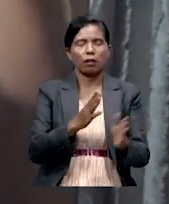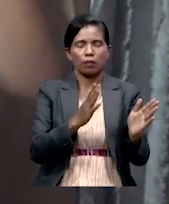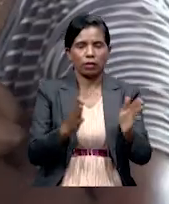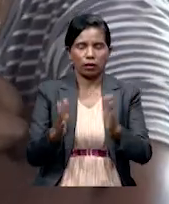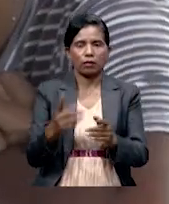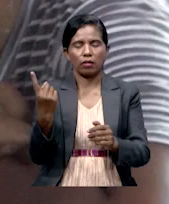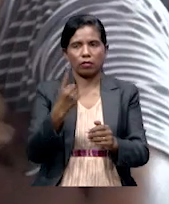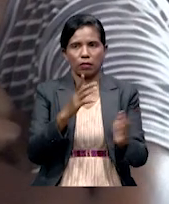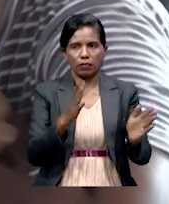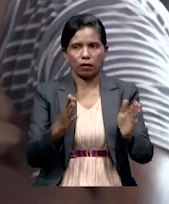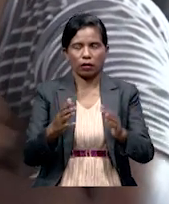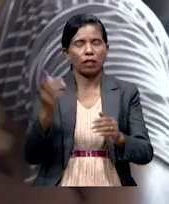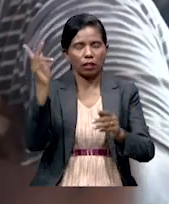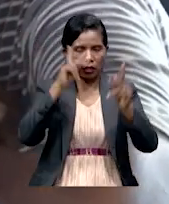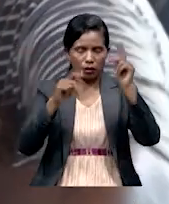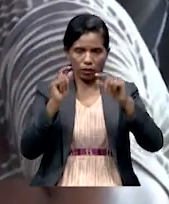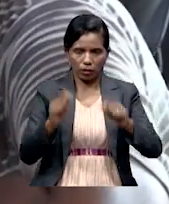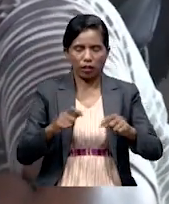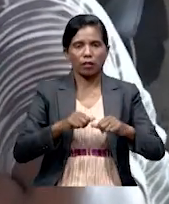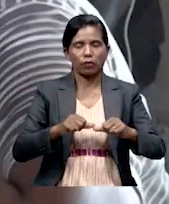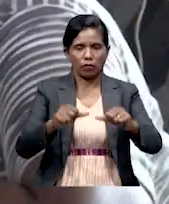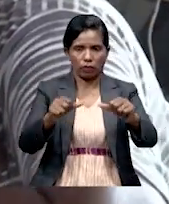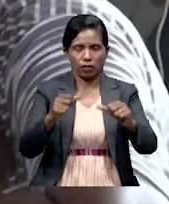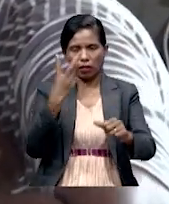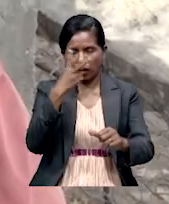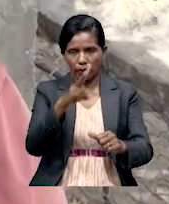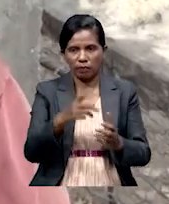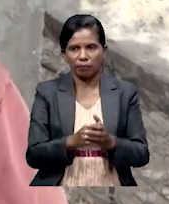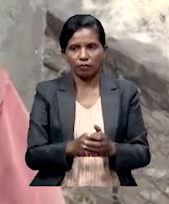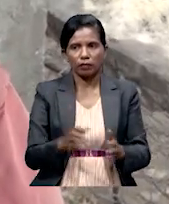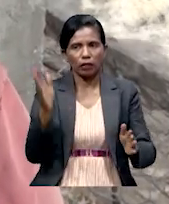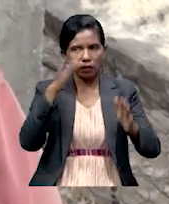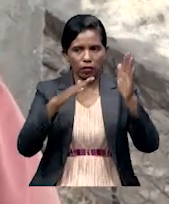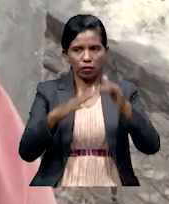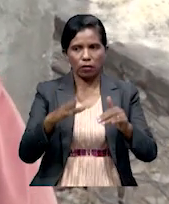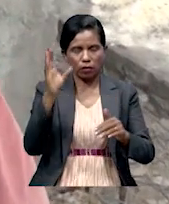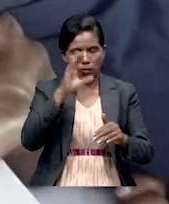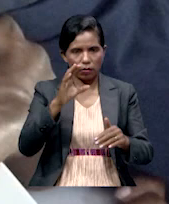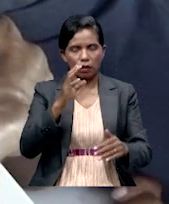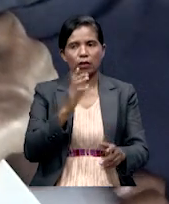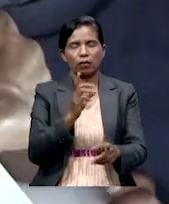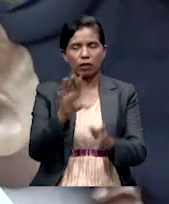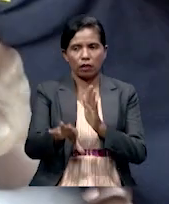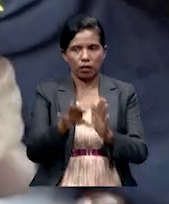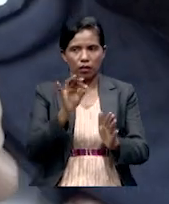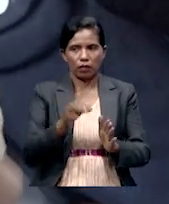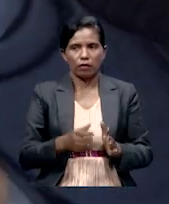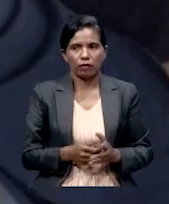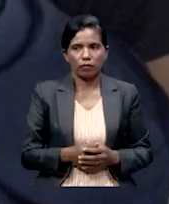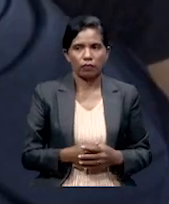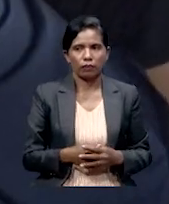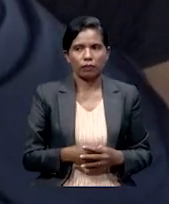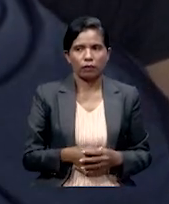proses ka jeton tin sira ba hoin Tesar buka ema ser ni bema terlibat to problema ida ni tesar buka to eta.